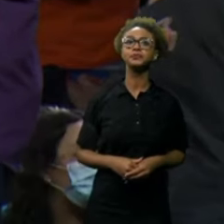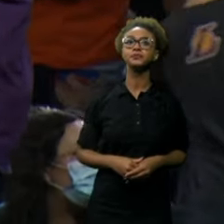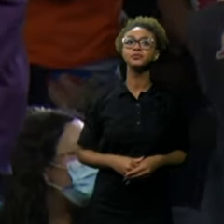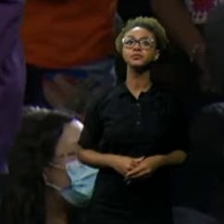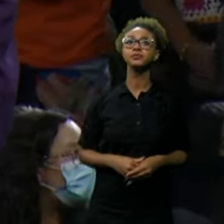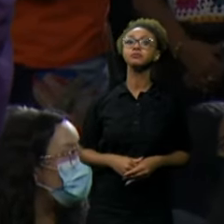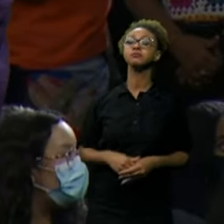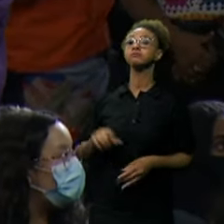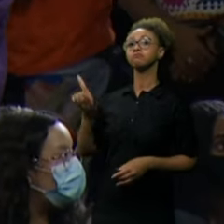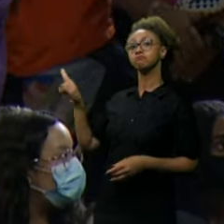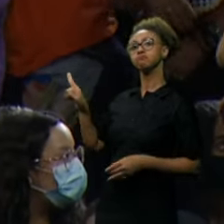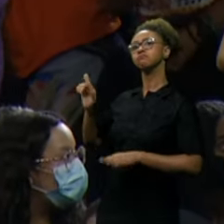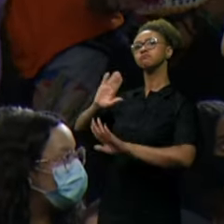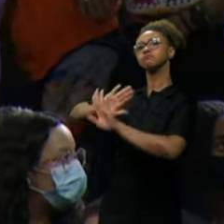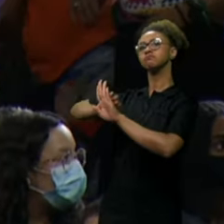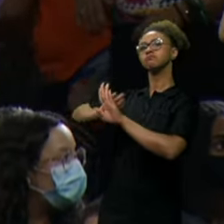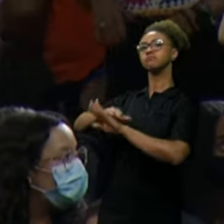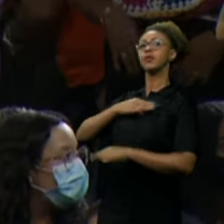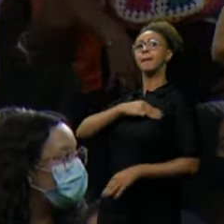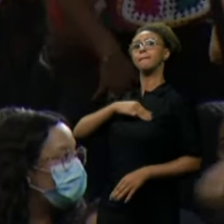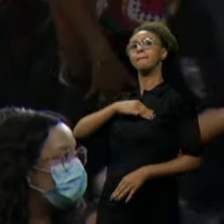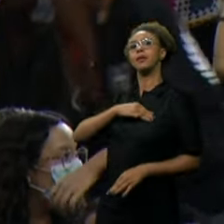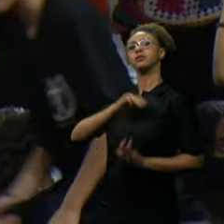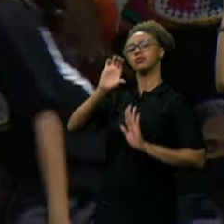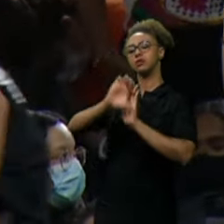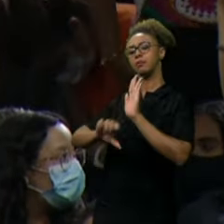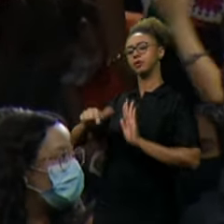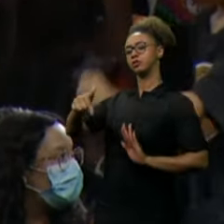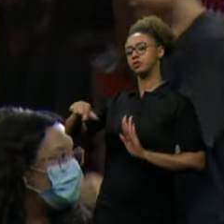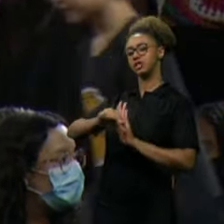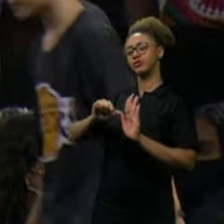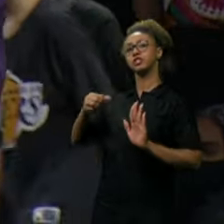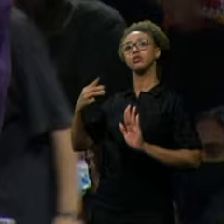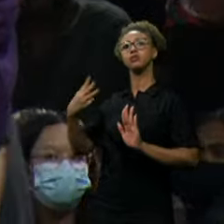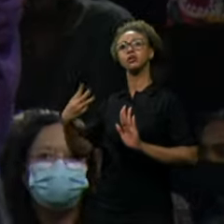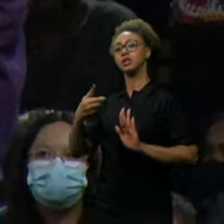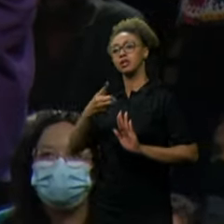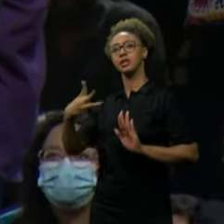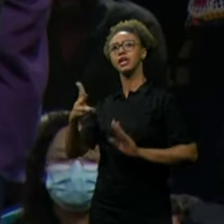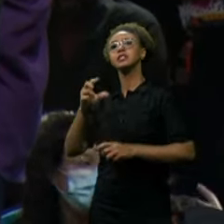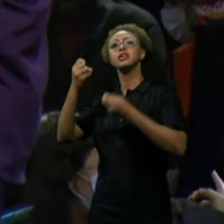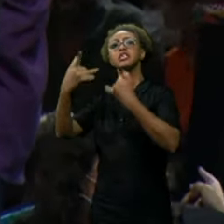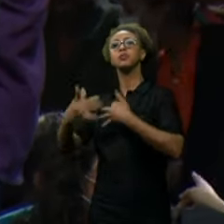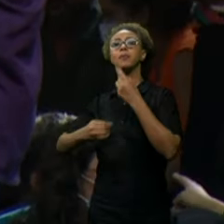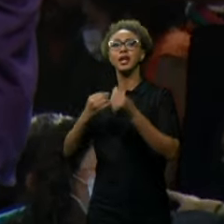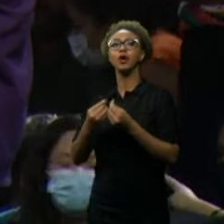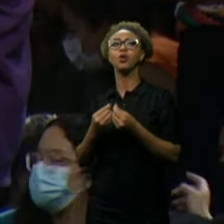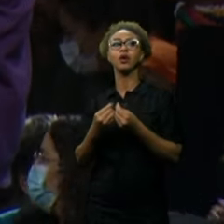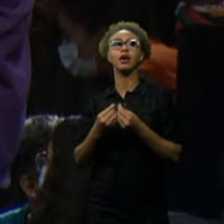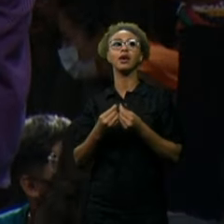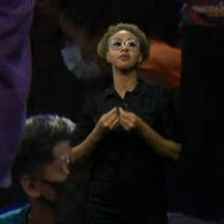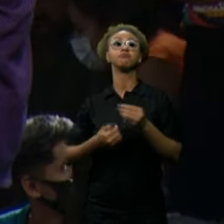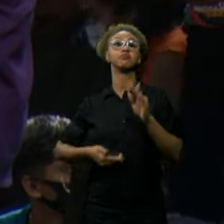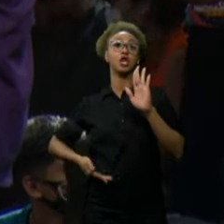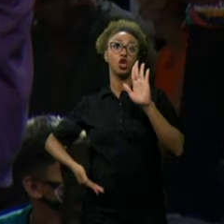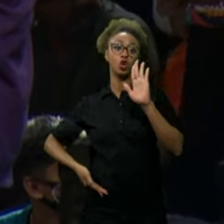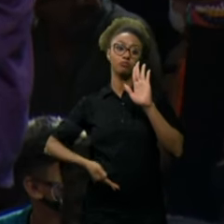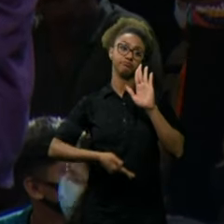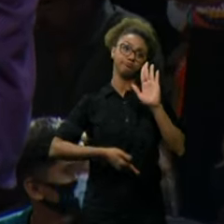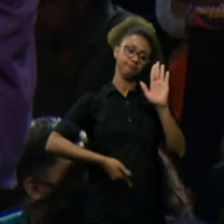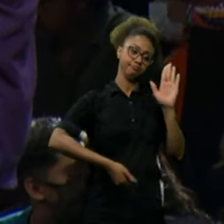é o Mateus 7 13 diz que Estreita é a porta mais larga o caminho que leva a perdição